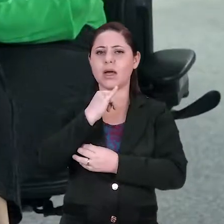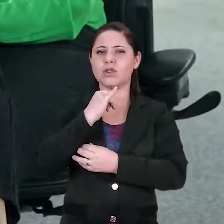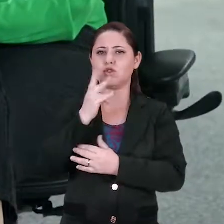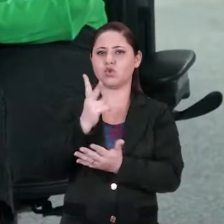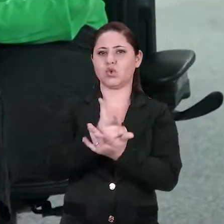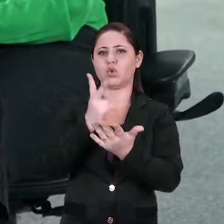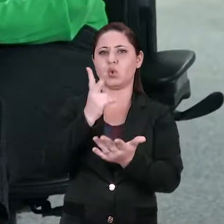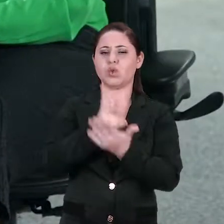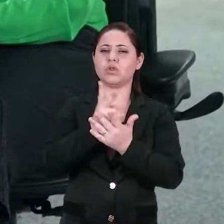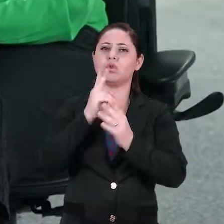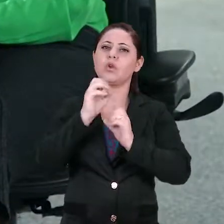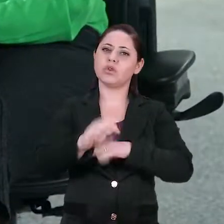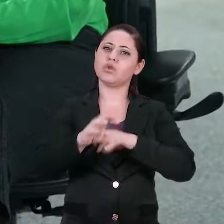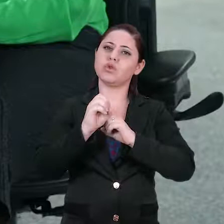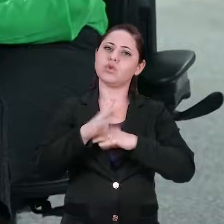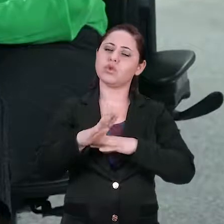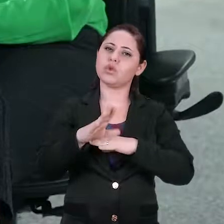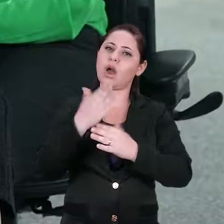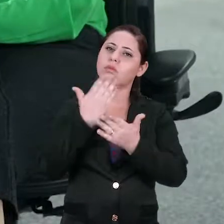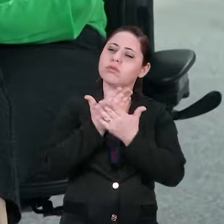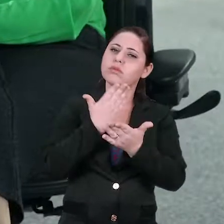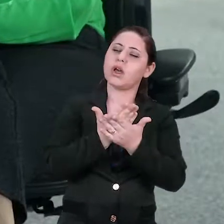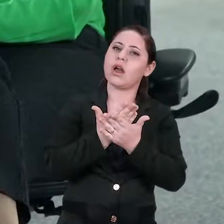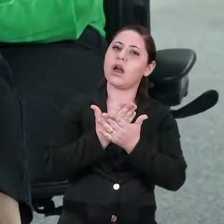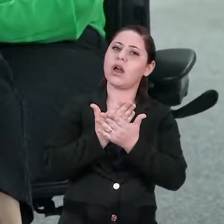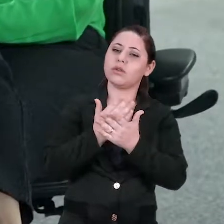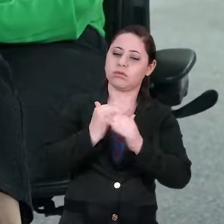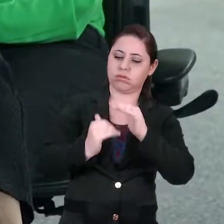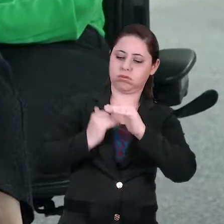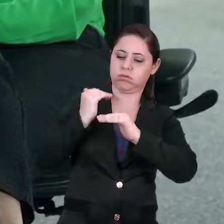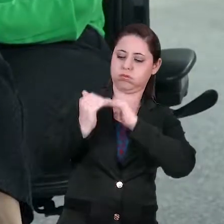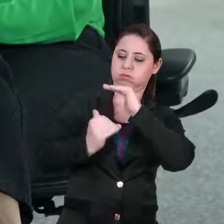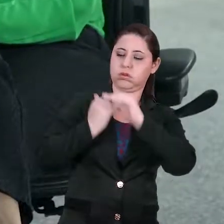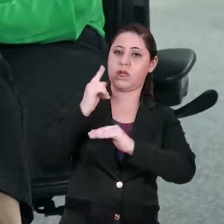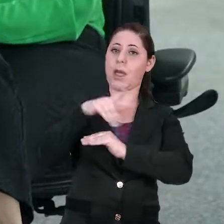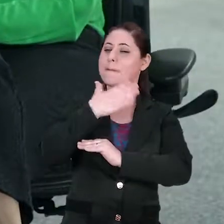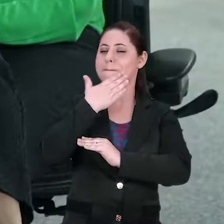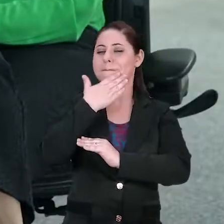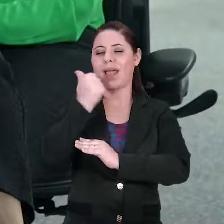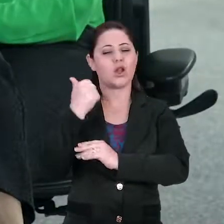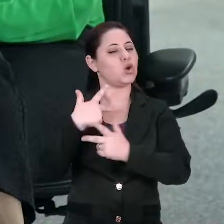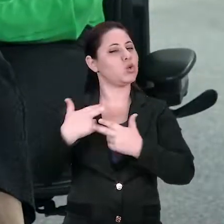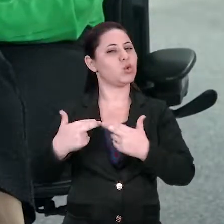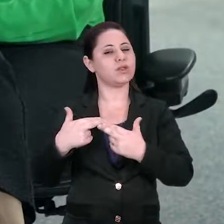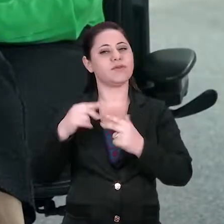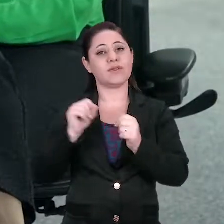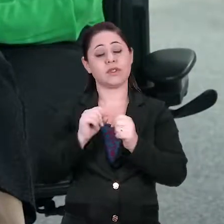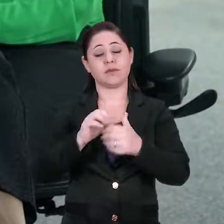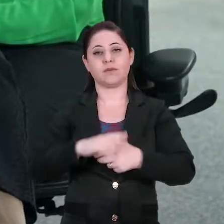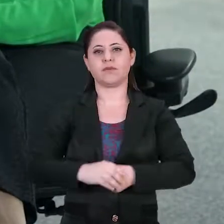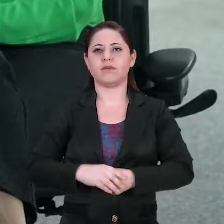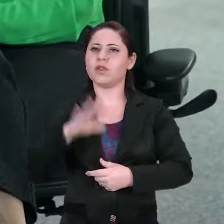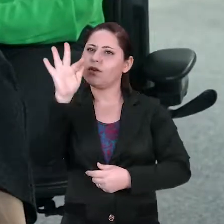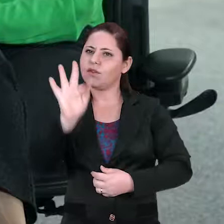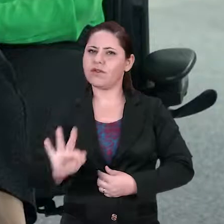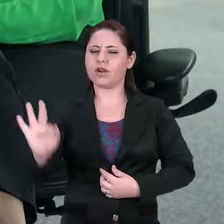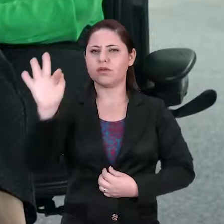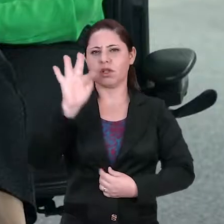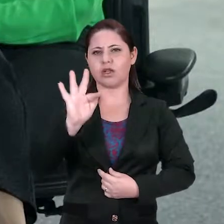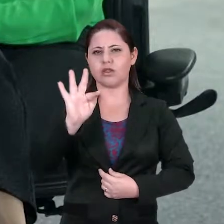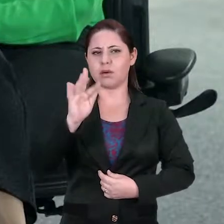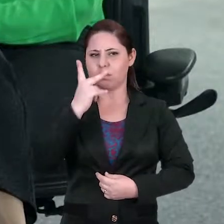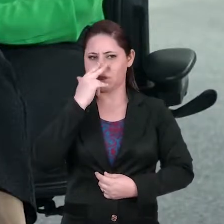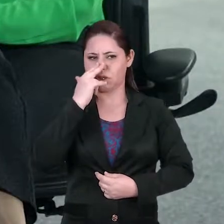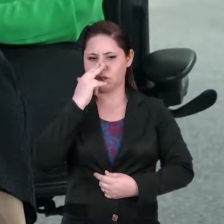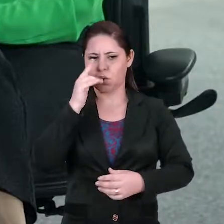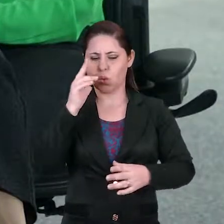segundo mamãe e papai, de a gente continuar os estudos, de ter condições de crescer. E foi a melhor coisa que eles fizeram. E a faculdade? Você é